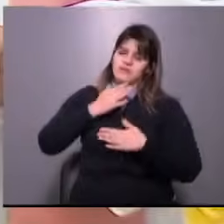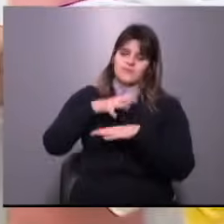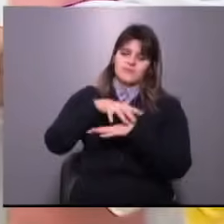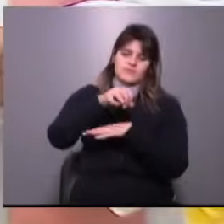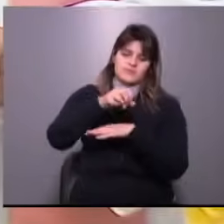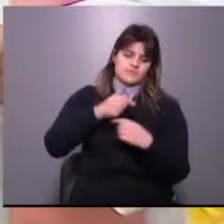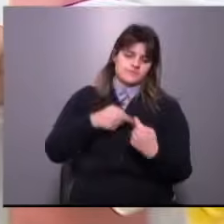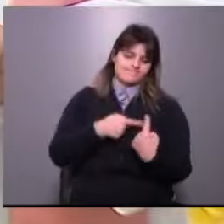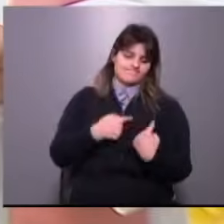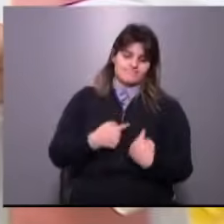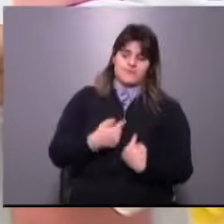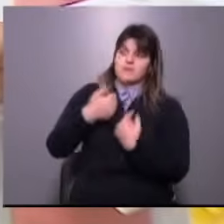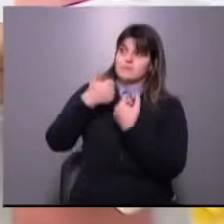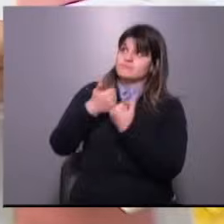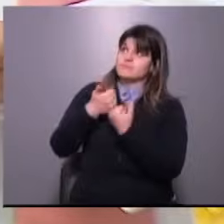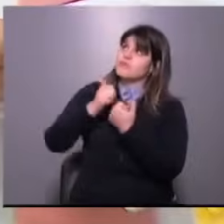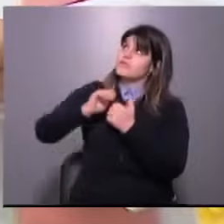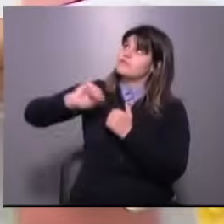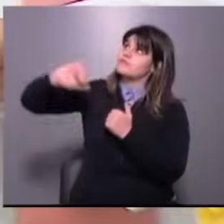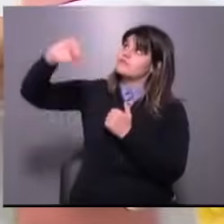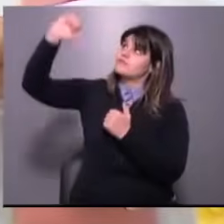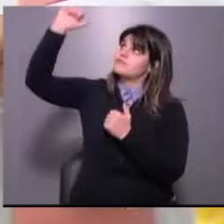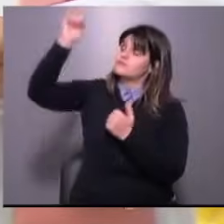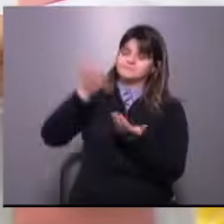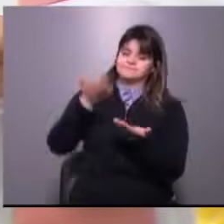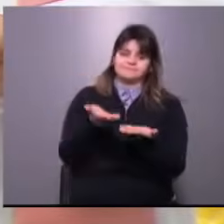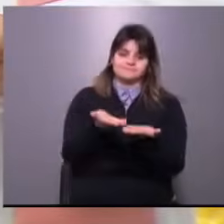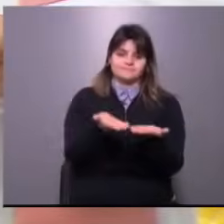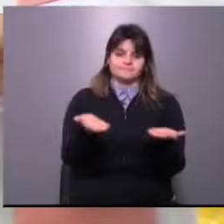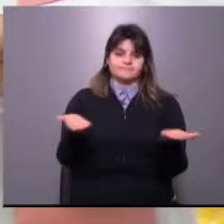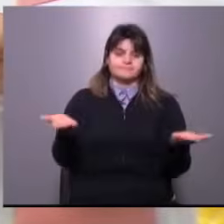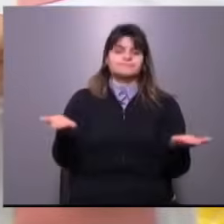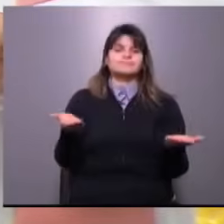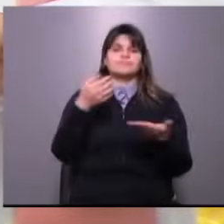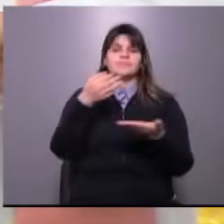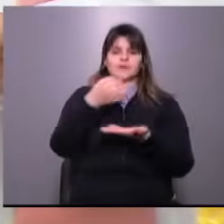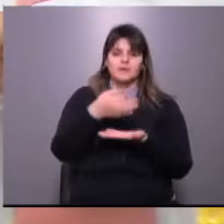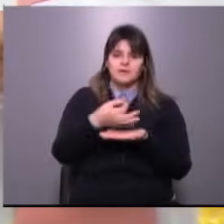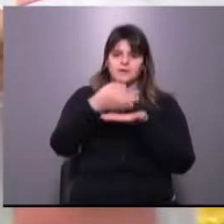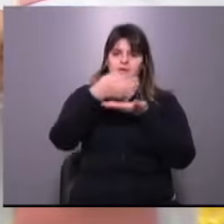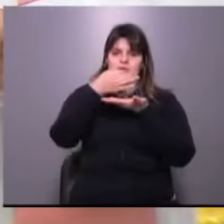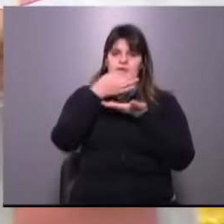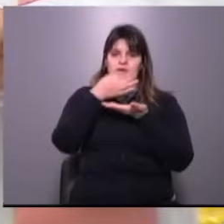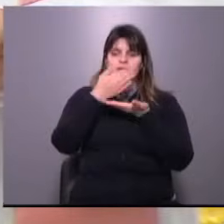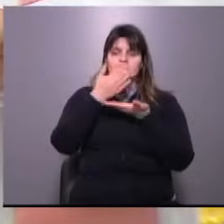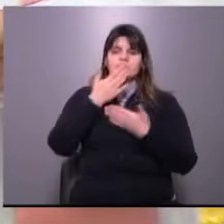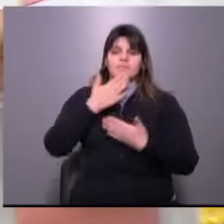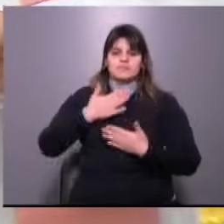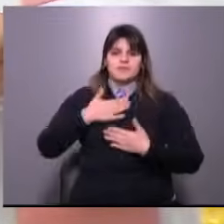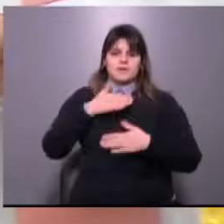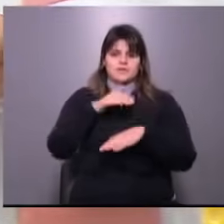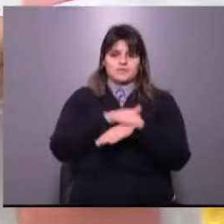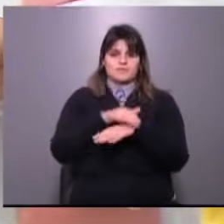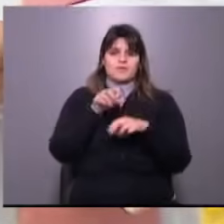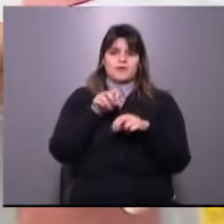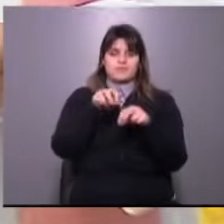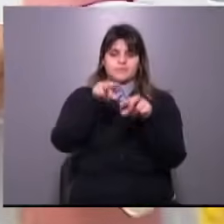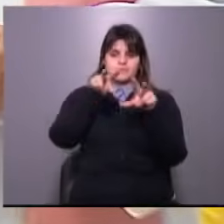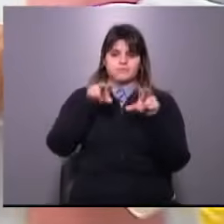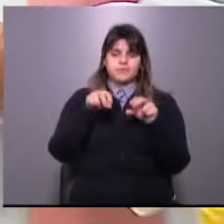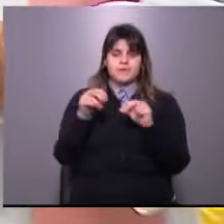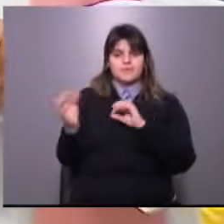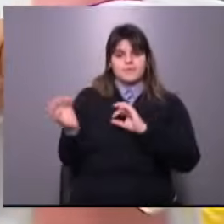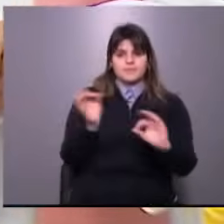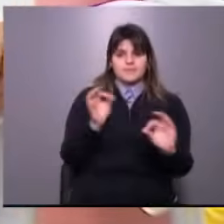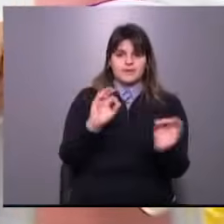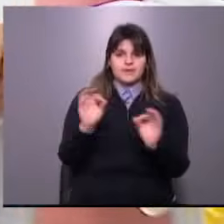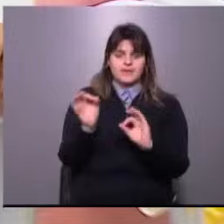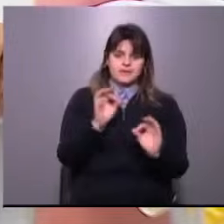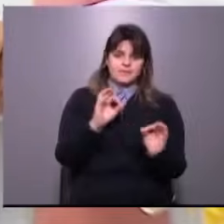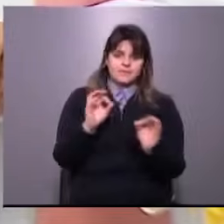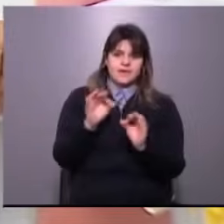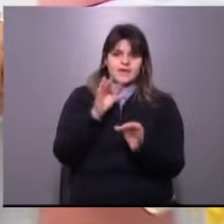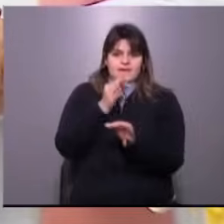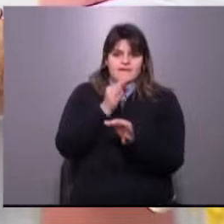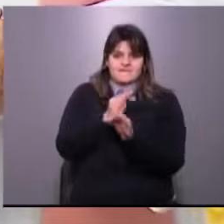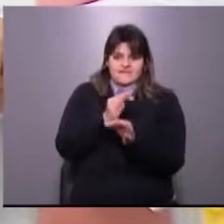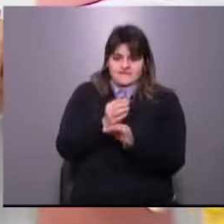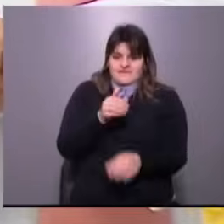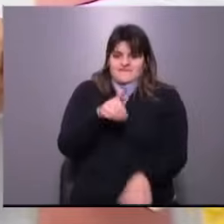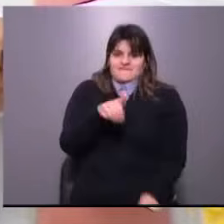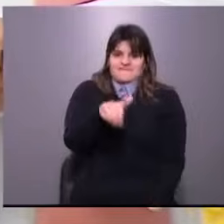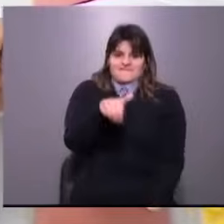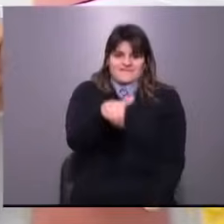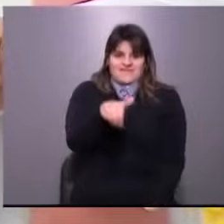Concedei, Senhor, pela vossa bondade, que este divino sacramento nos livre do pecado e